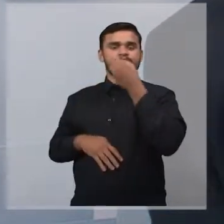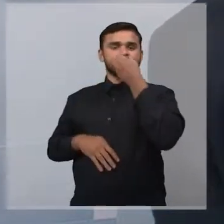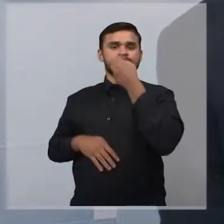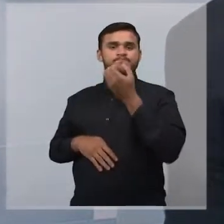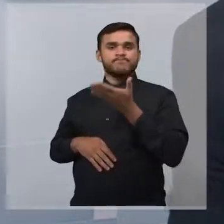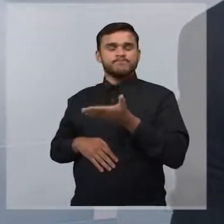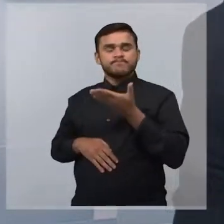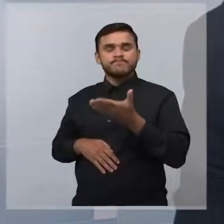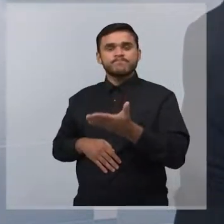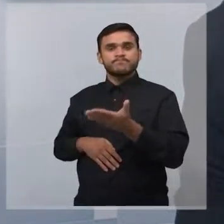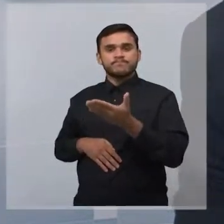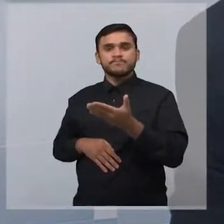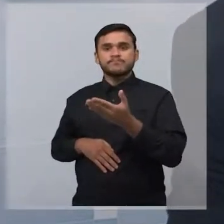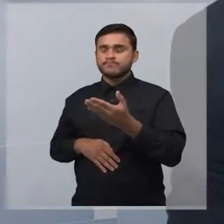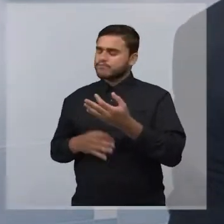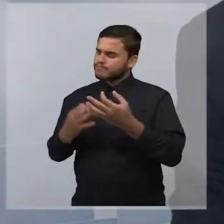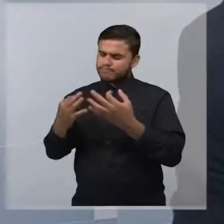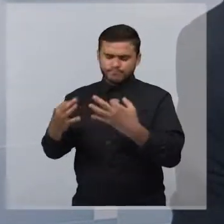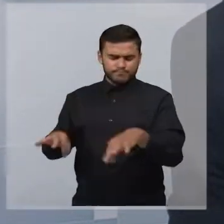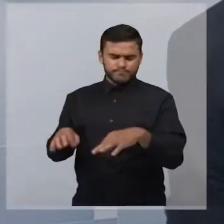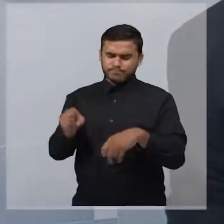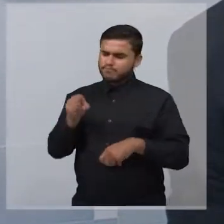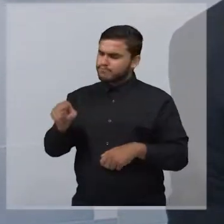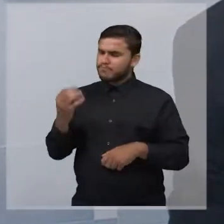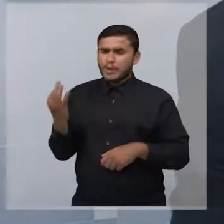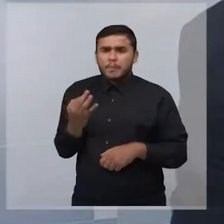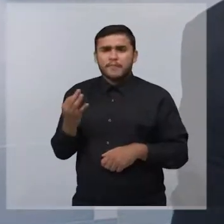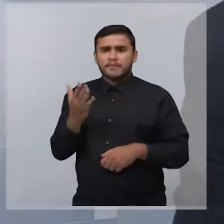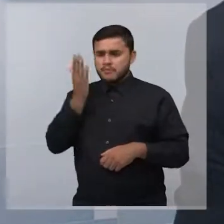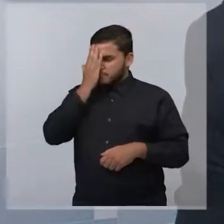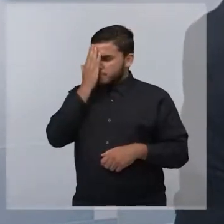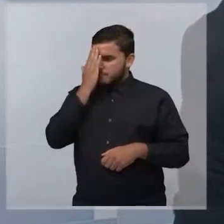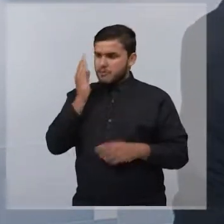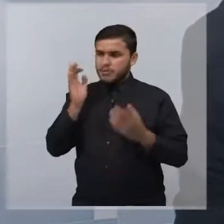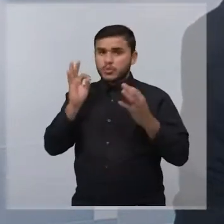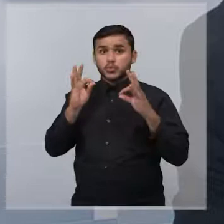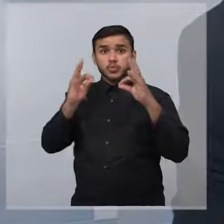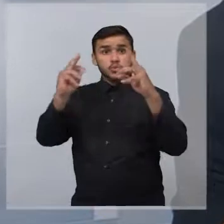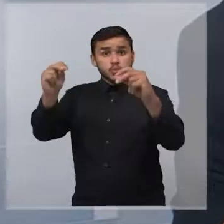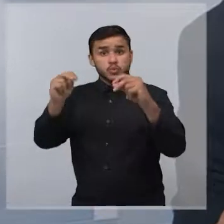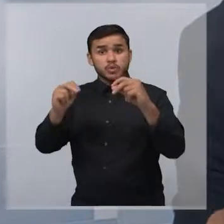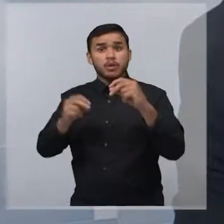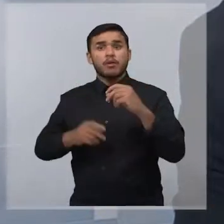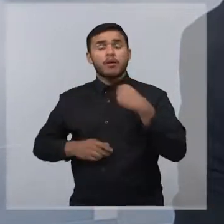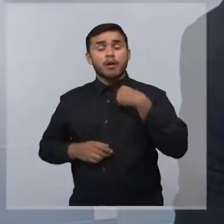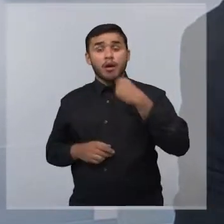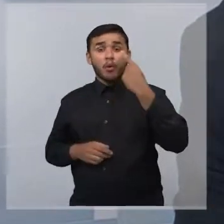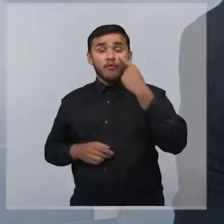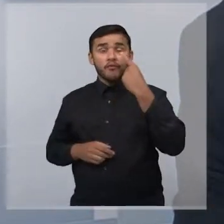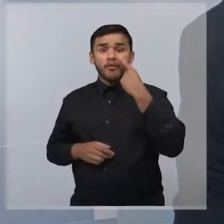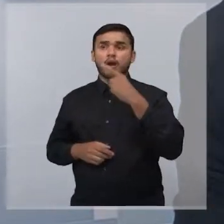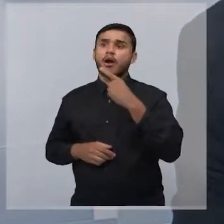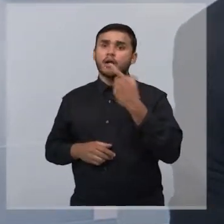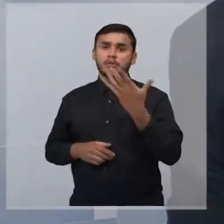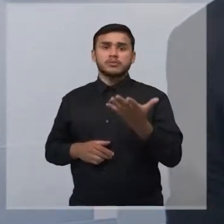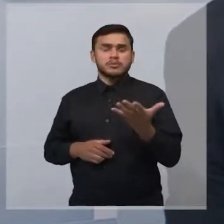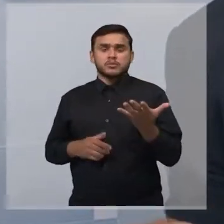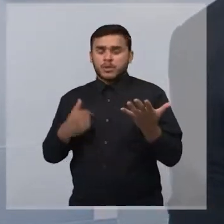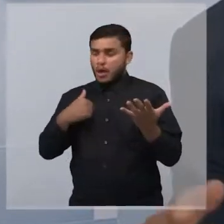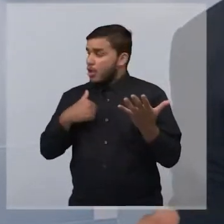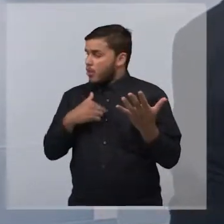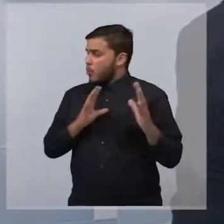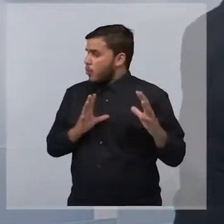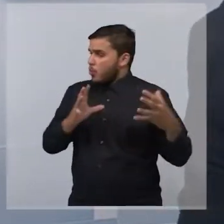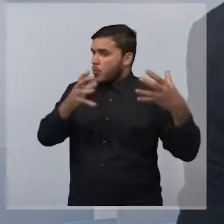melhor sentido do termo, eu disse, poxa, acertadíssima essa medida, um público que eu acompanho,